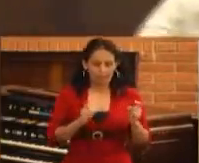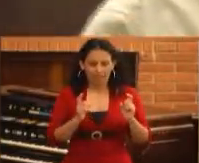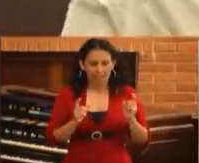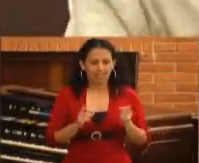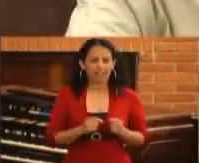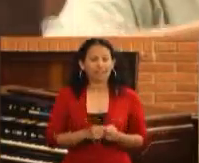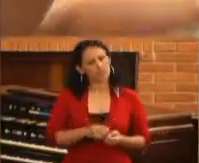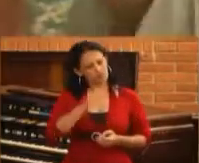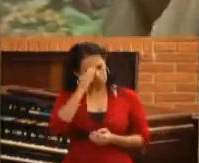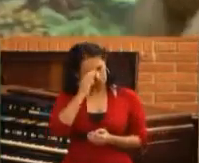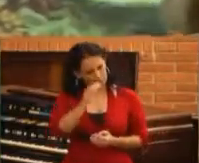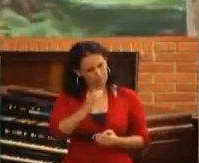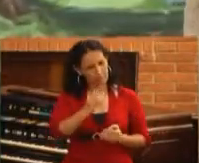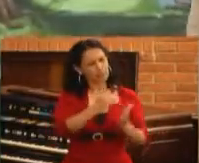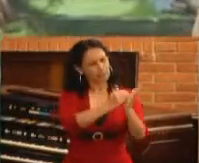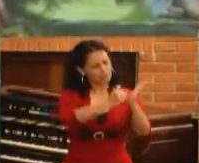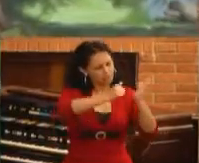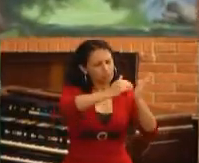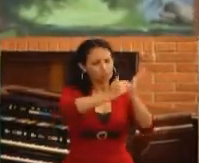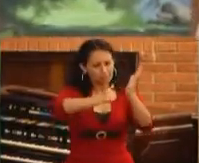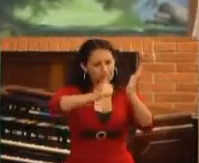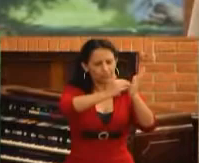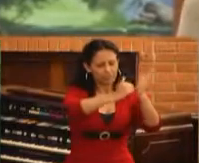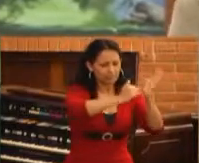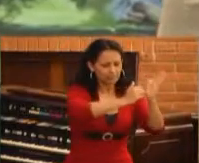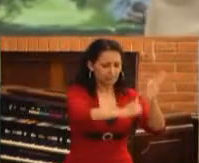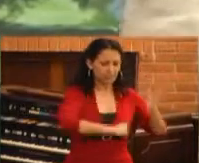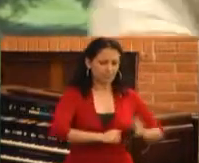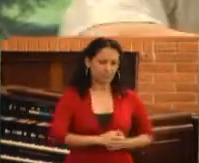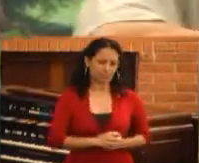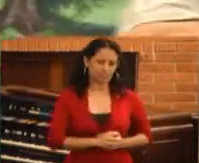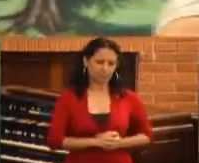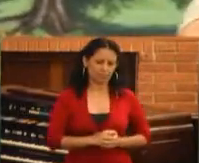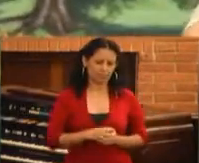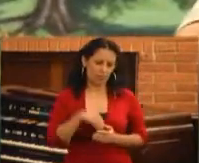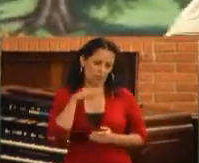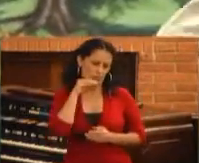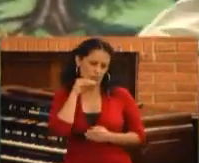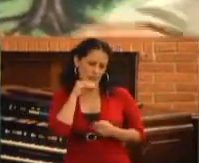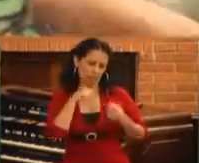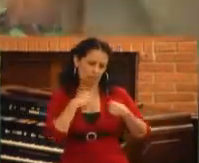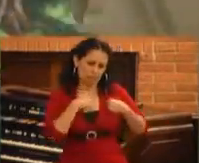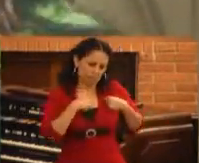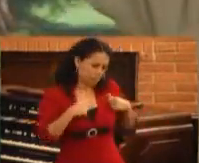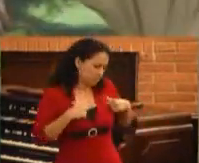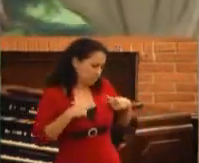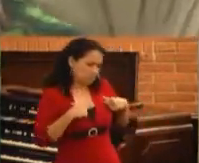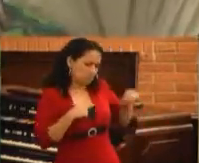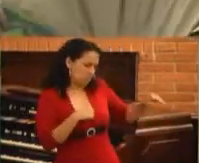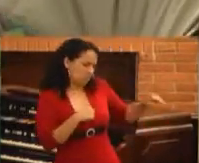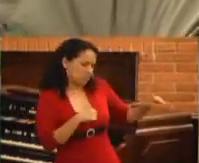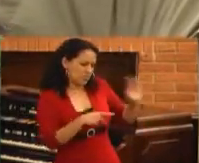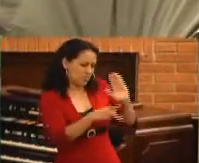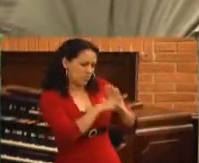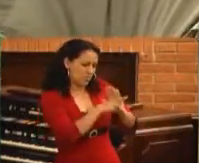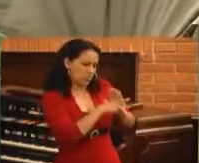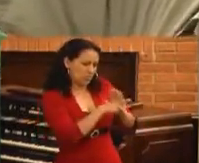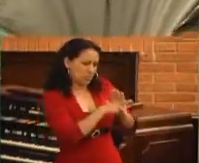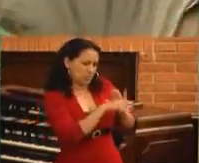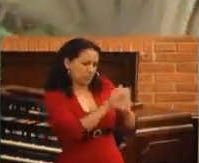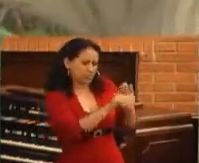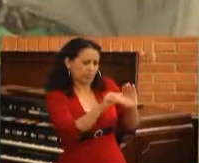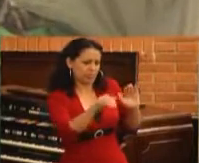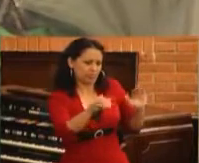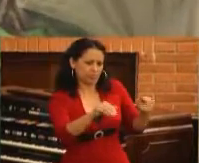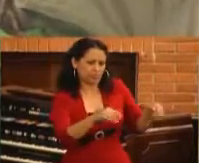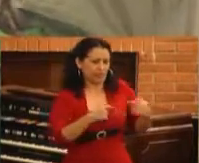Eles disseram, o senhor faz favor, o senhor tira, mas deixa a gente ficar pelo menos 16 quilômetros de distância